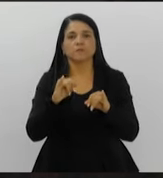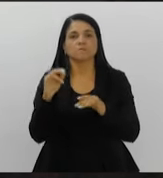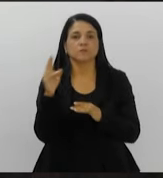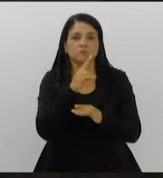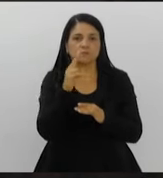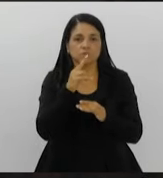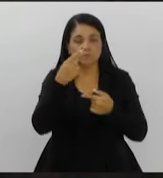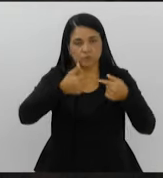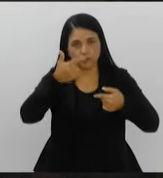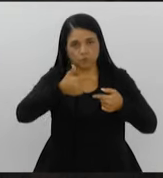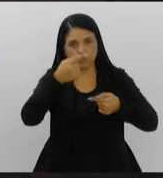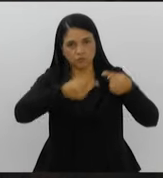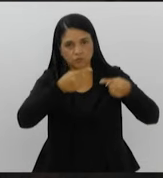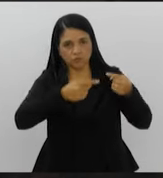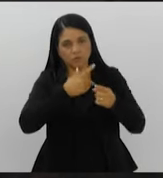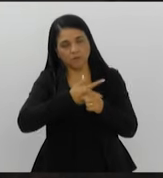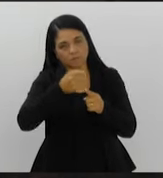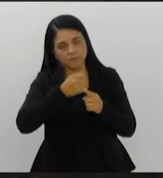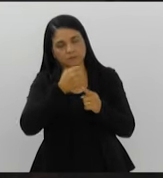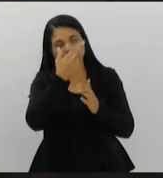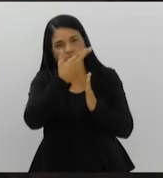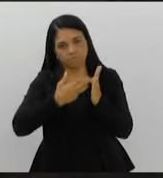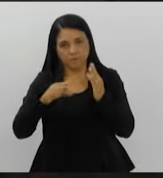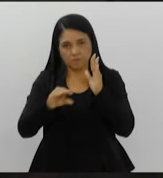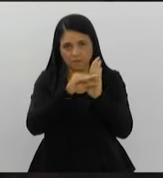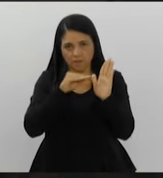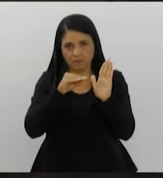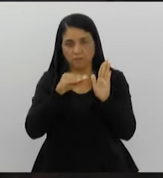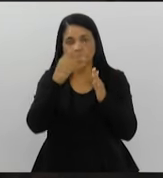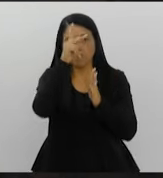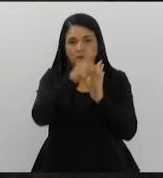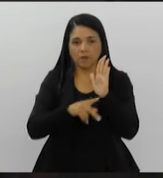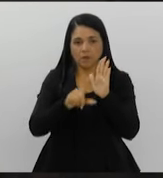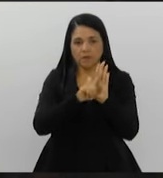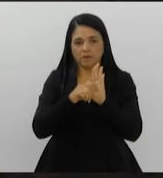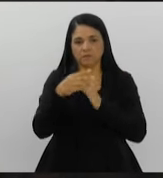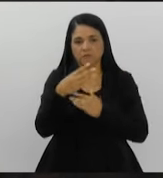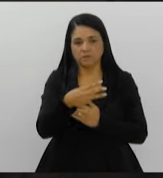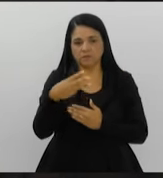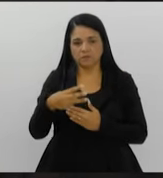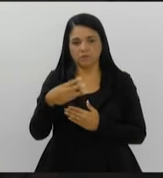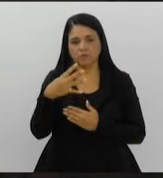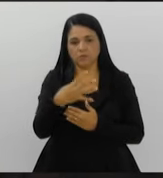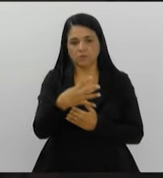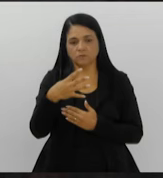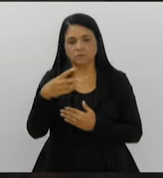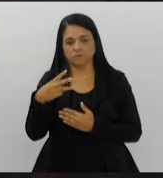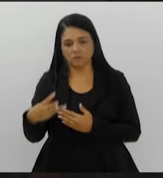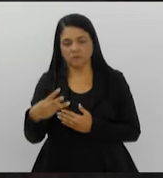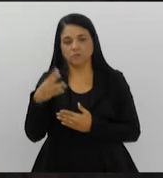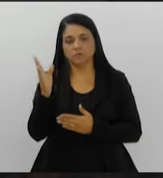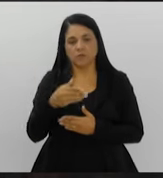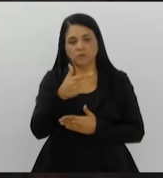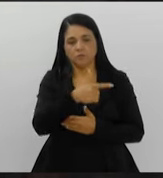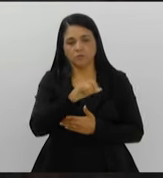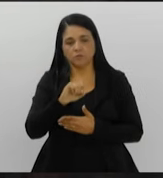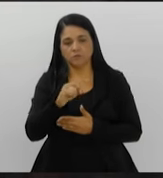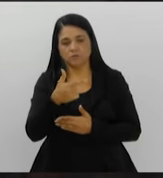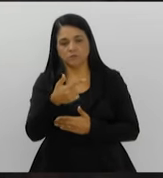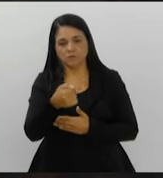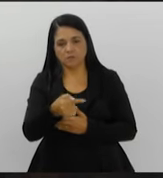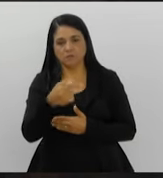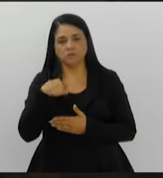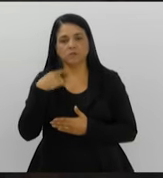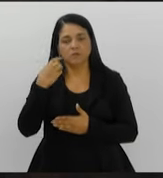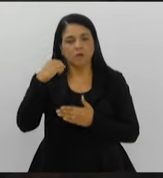ordinária, em segunda discussão, redação do vencido assim emendada, projeto de lei número 3343-A de 2017, de autoria dos deputados